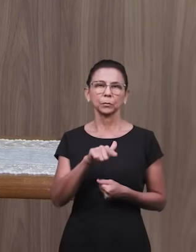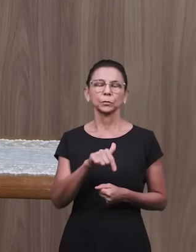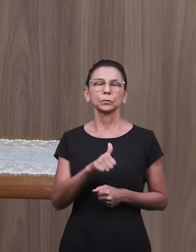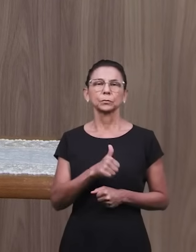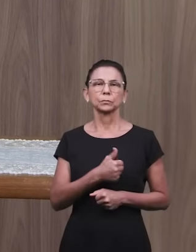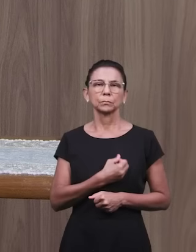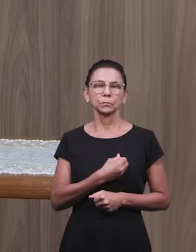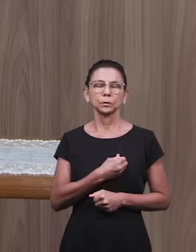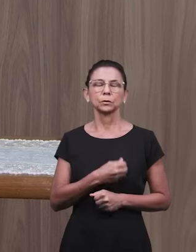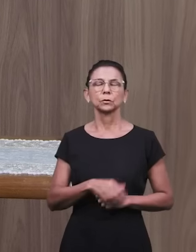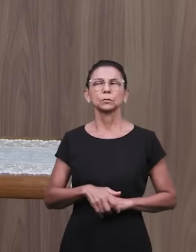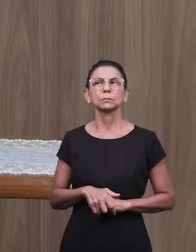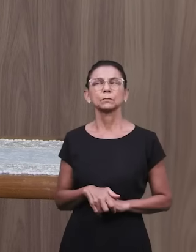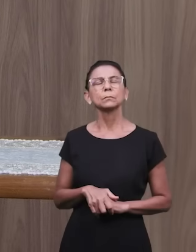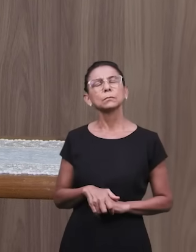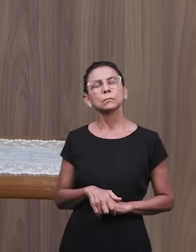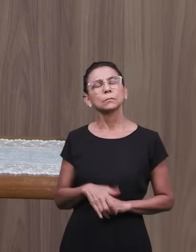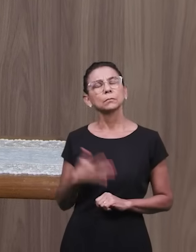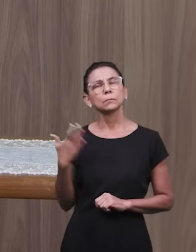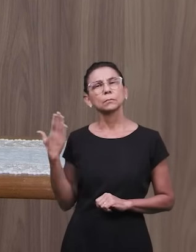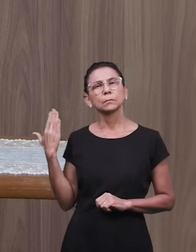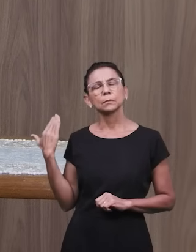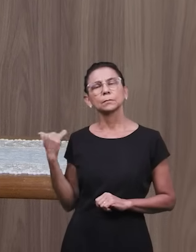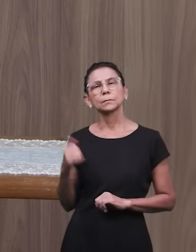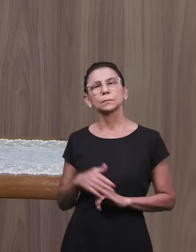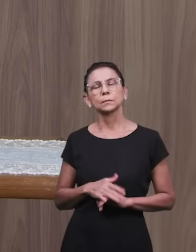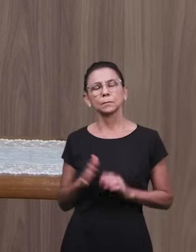tempo, havia uma curiosidade.